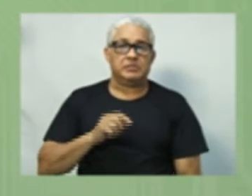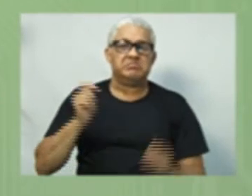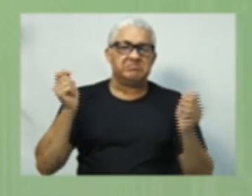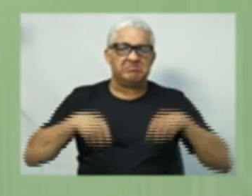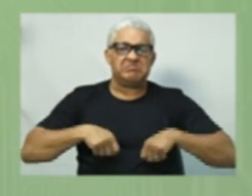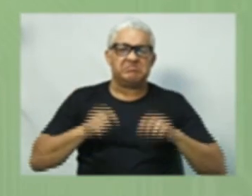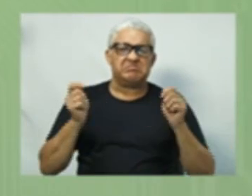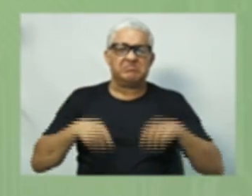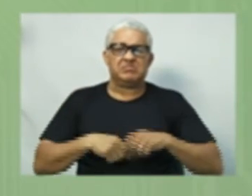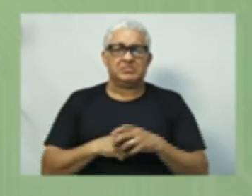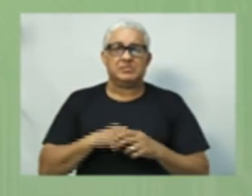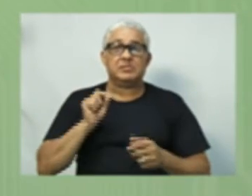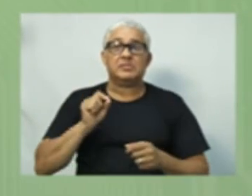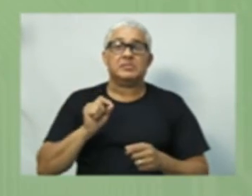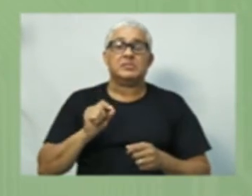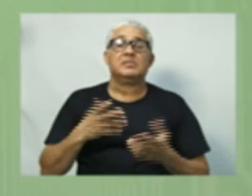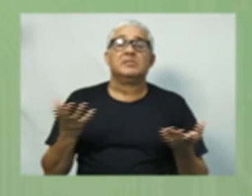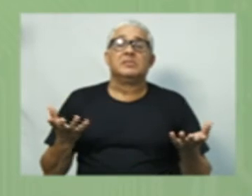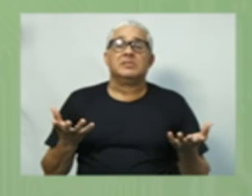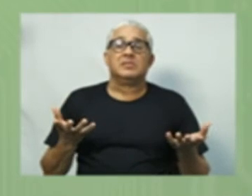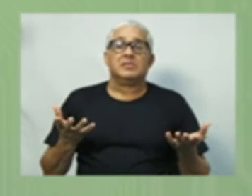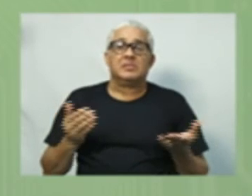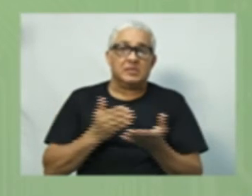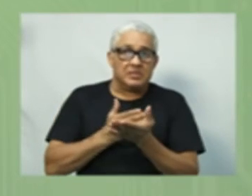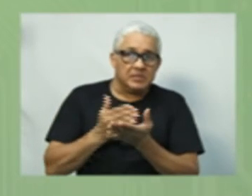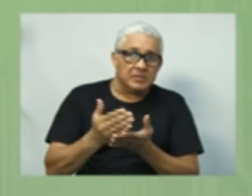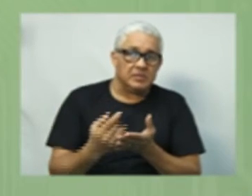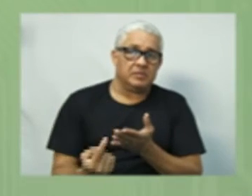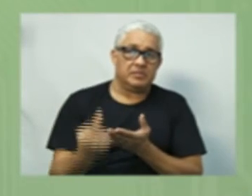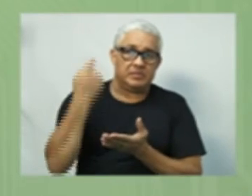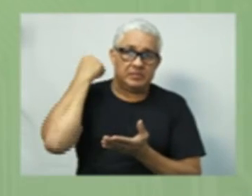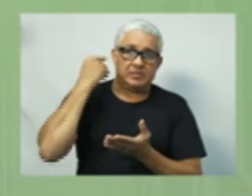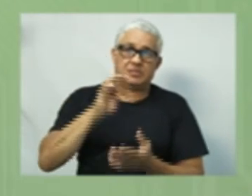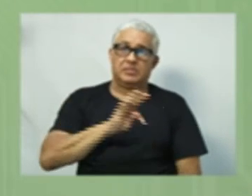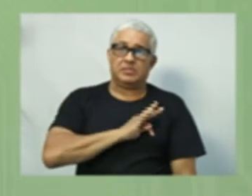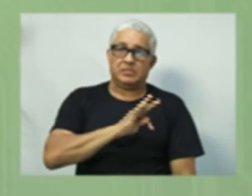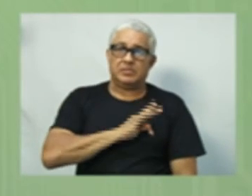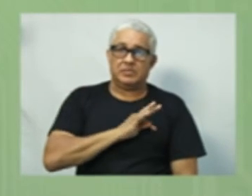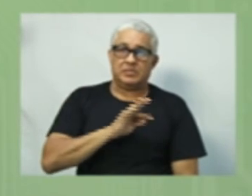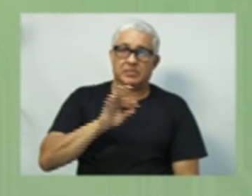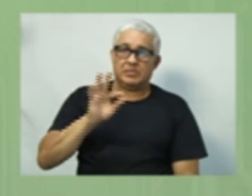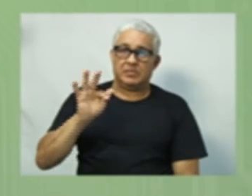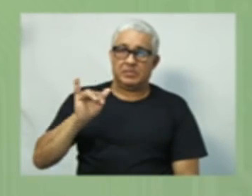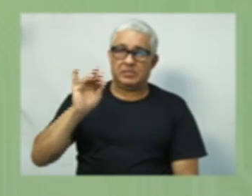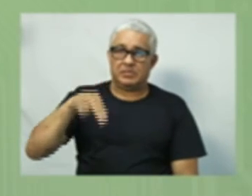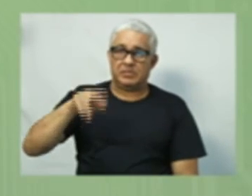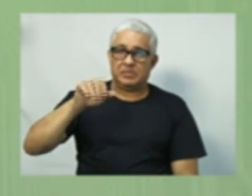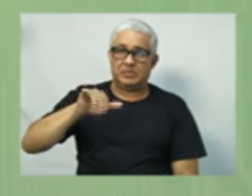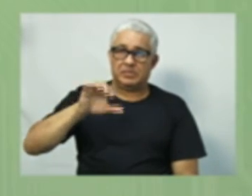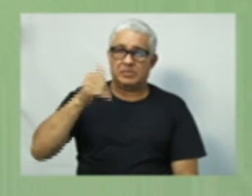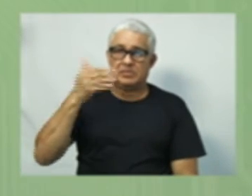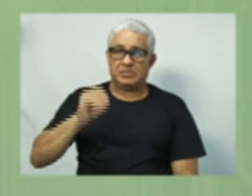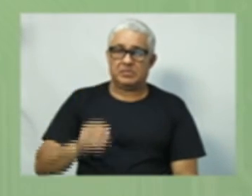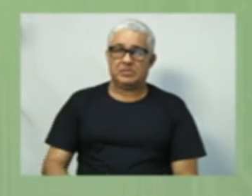jeito? O jeito que a gente falou desde o começo. E é o jeito que o técnico em finanças vai dar, que é o